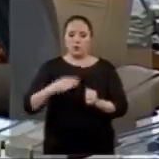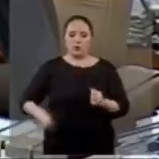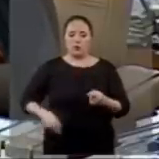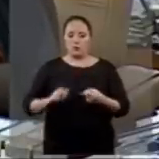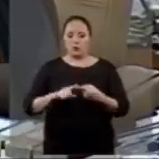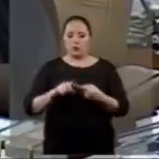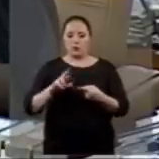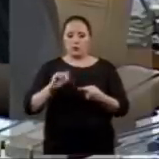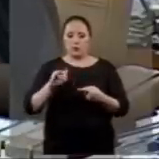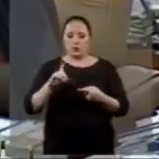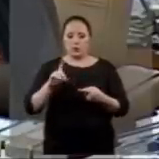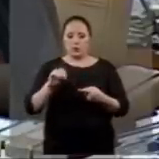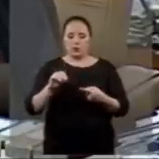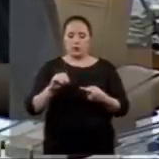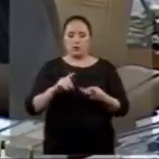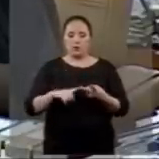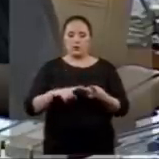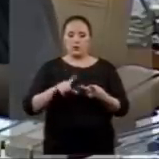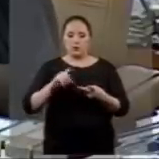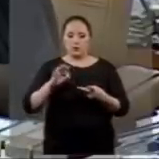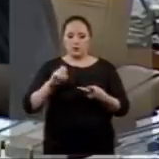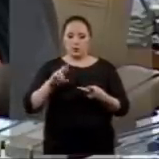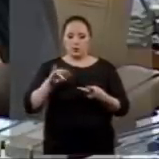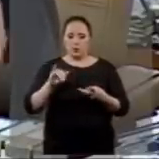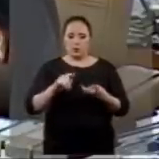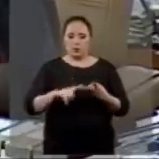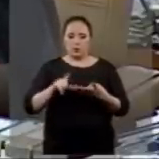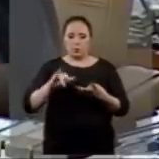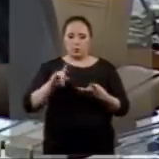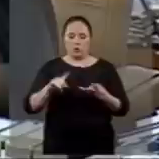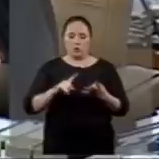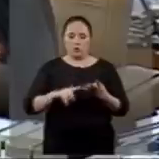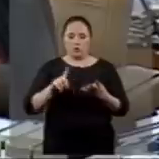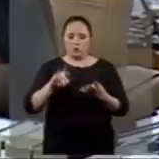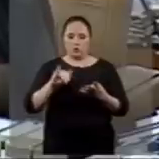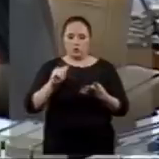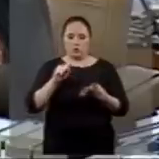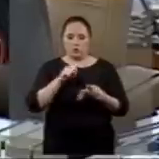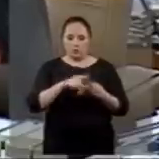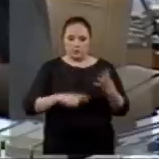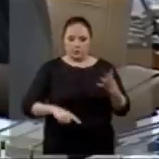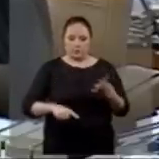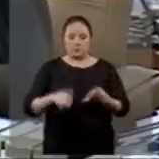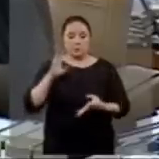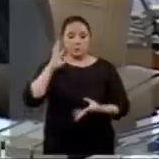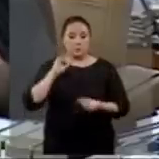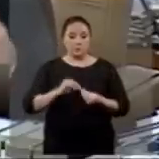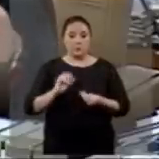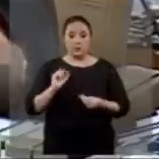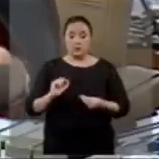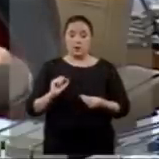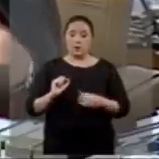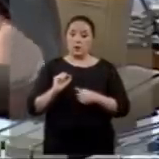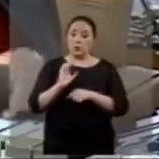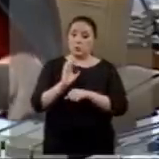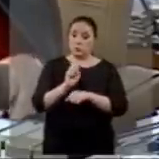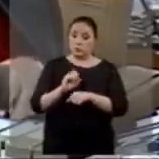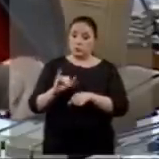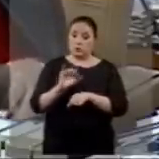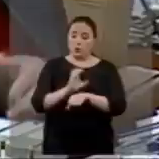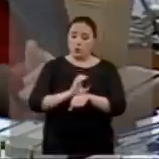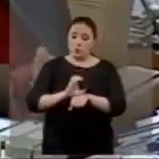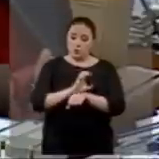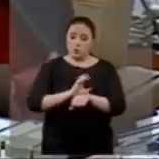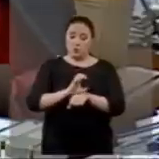Teori Zavascki, Luiz Fux e Dias Toffoli, a compreensão de que constitucional